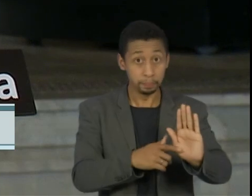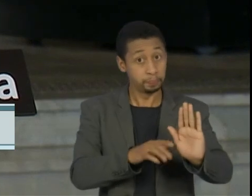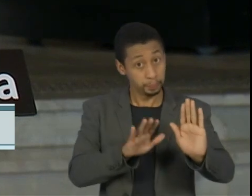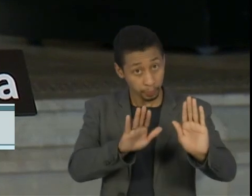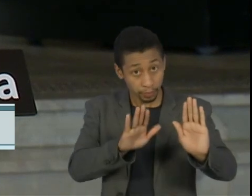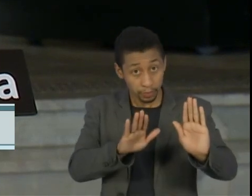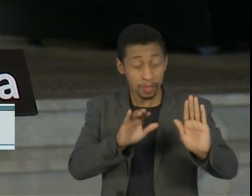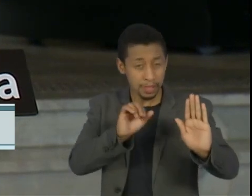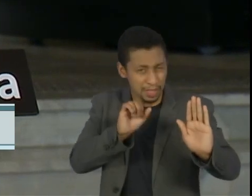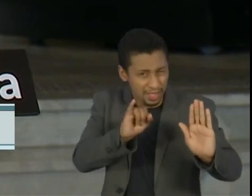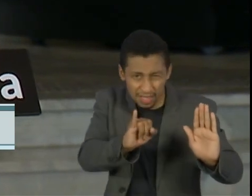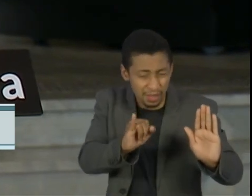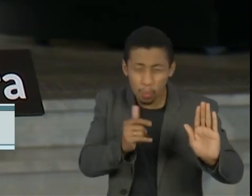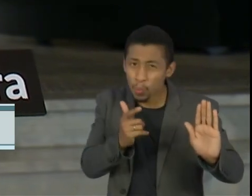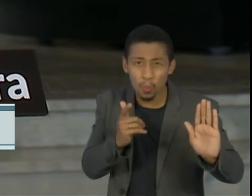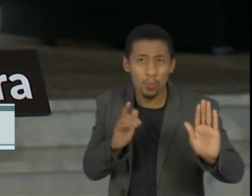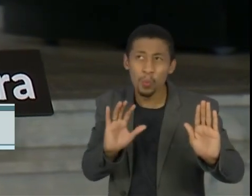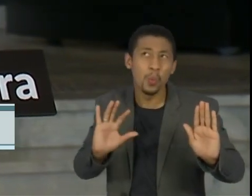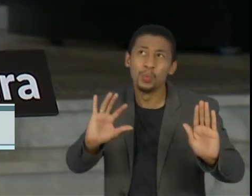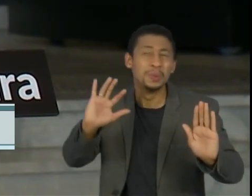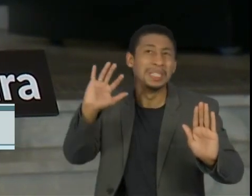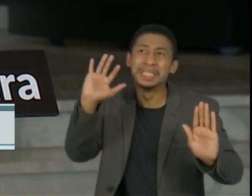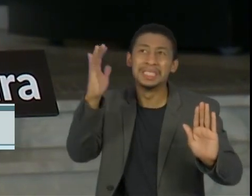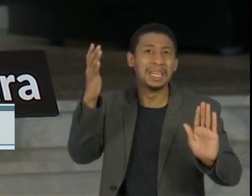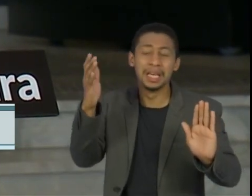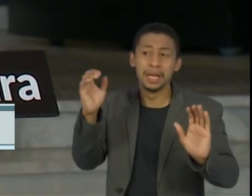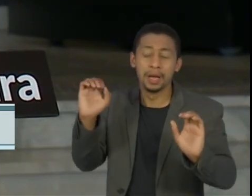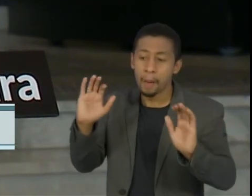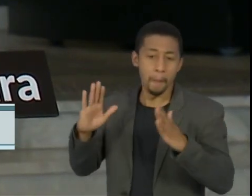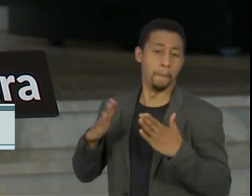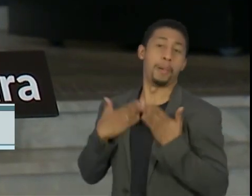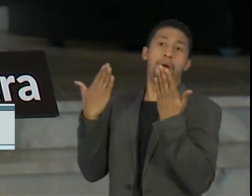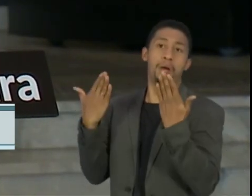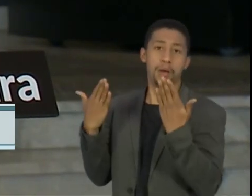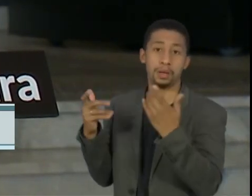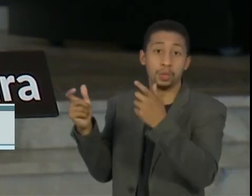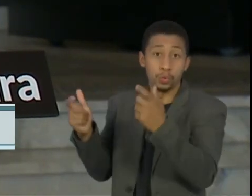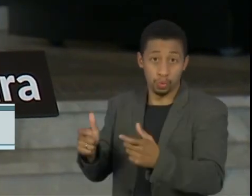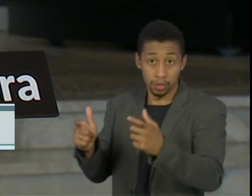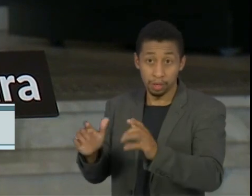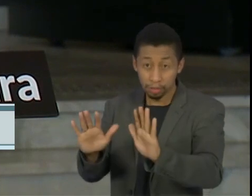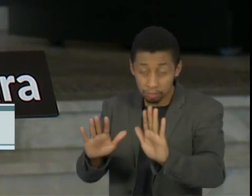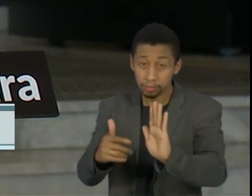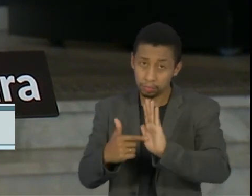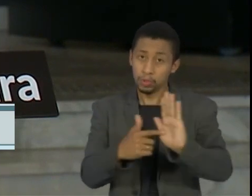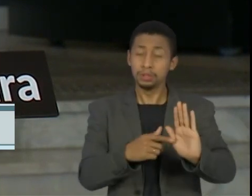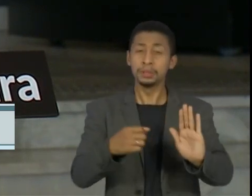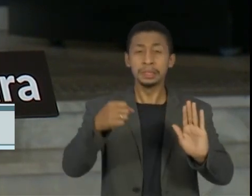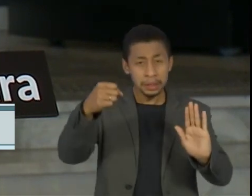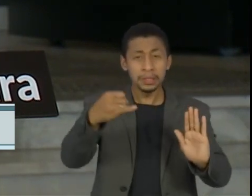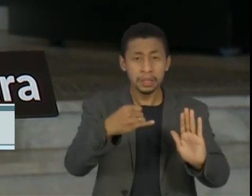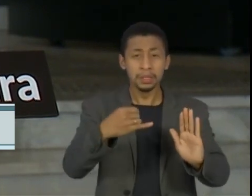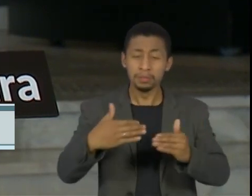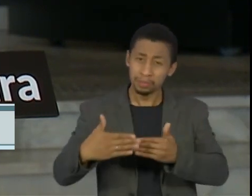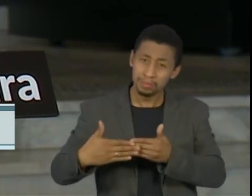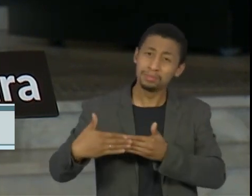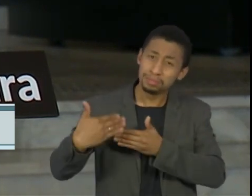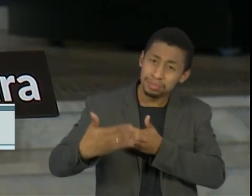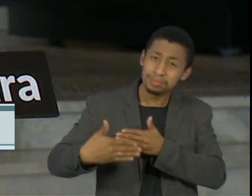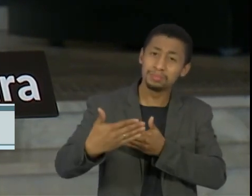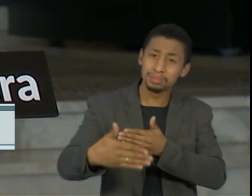alguma coisa inesperada em determinado local, a expectativa que nós temos é que sim, que as próximas semanas